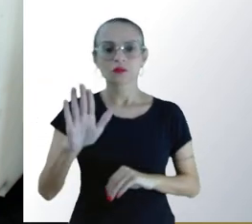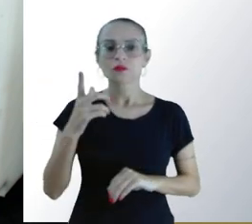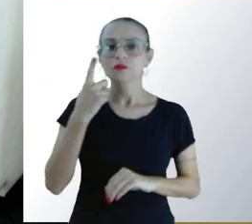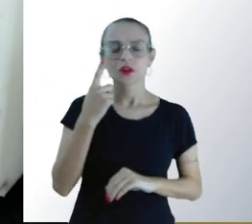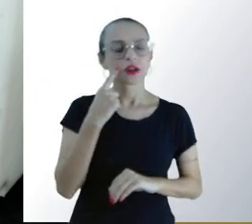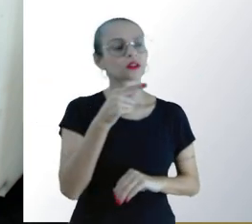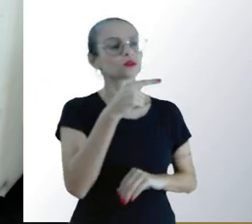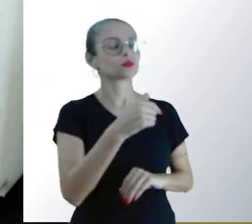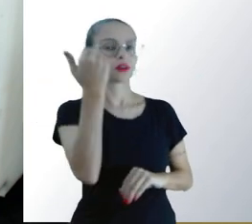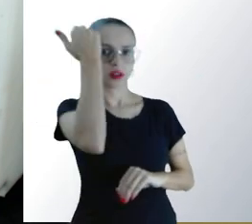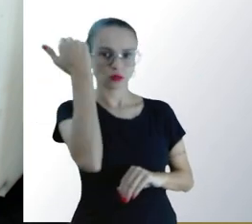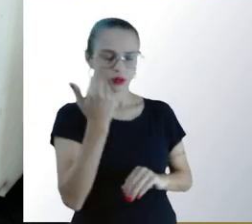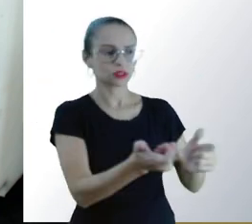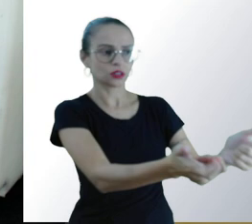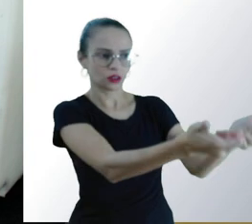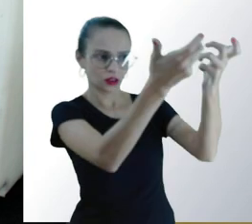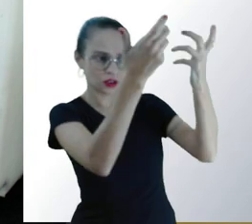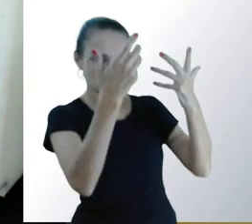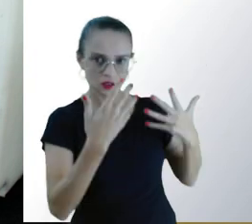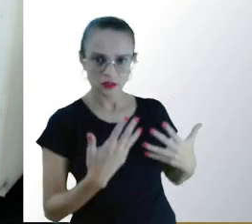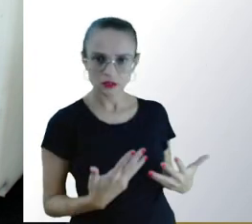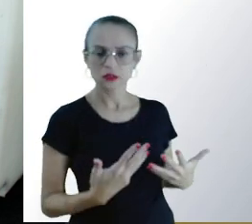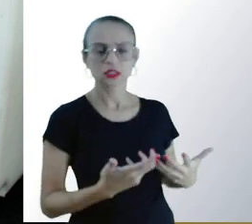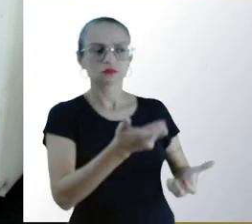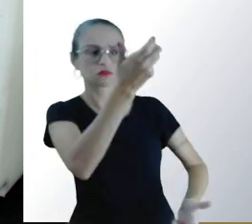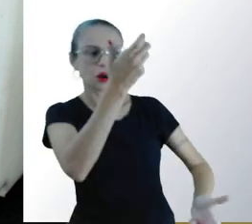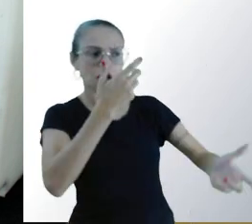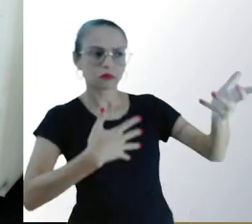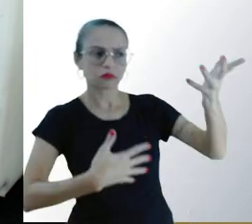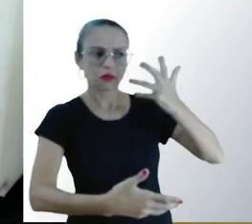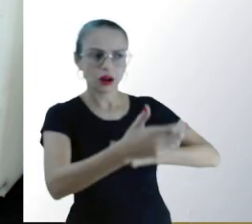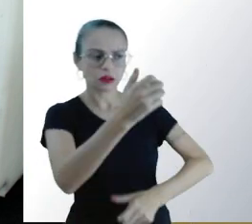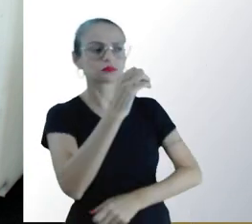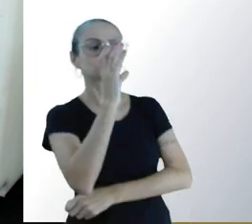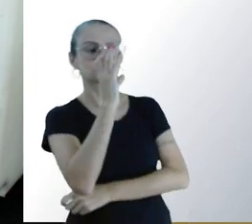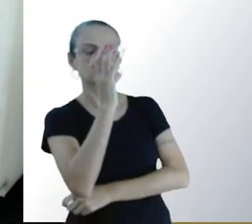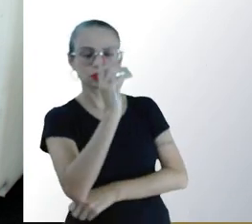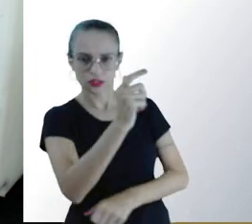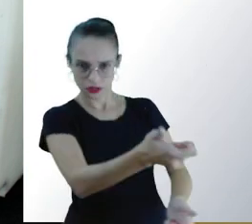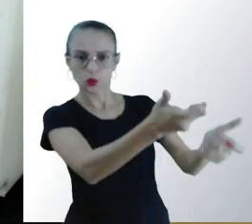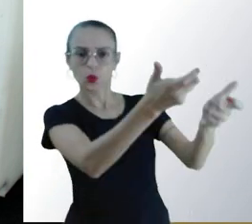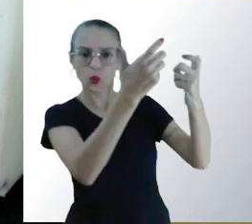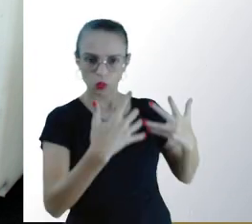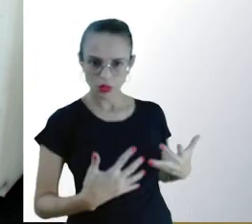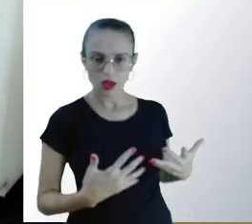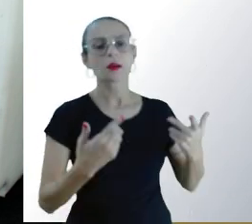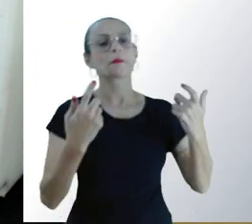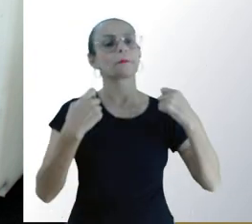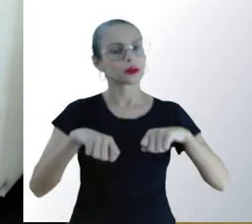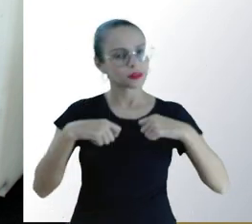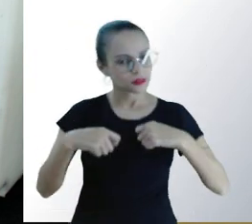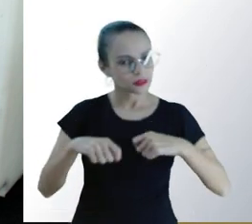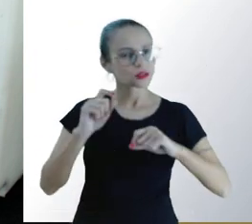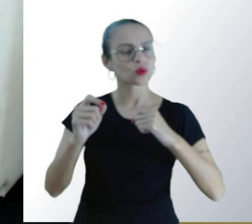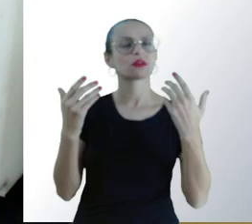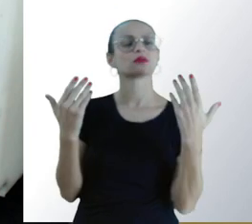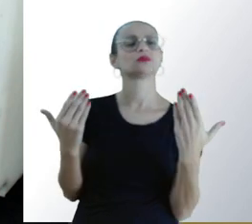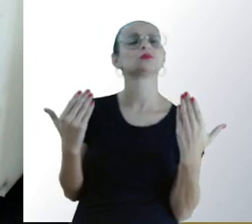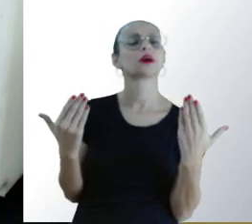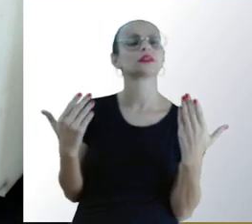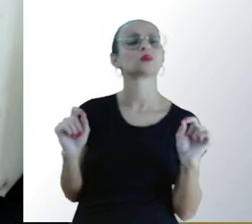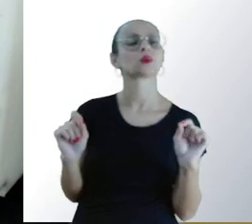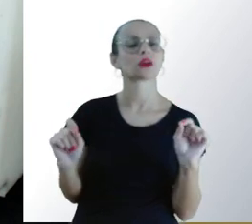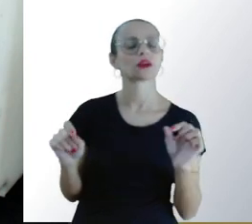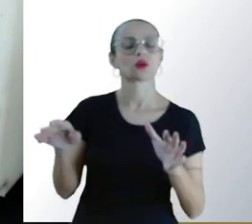o adolescente, a criança adolescente, fazendo essa revelação, ouvindo contar sobre isso, precisa trabalhar sempre com a suspeita. E aí,